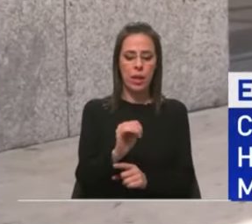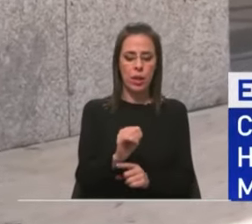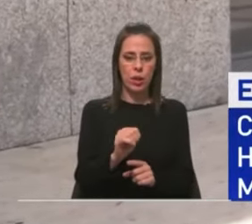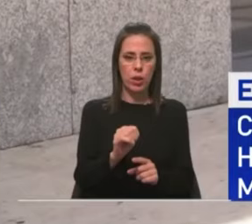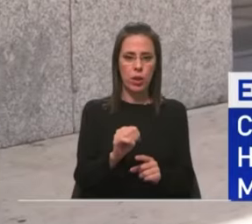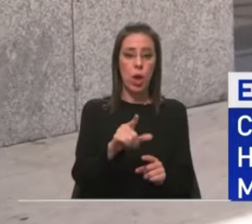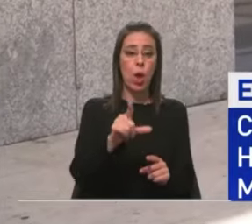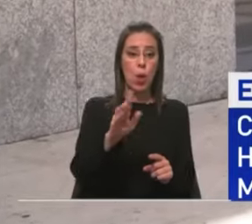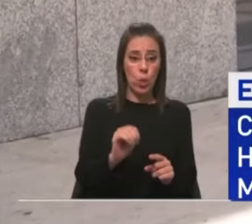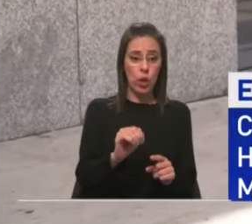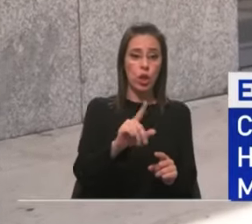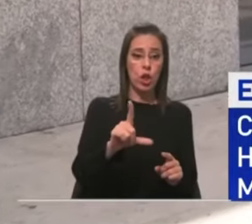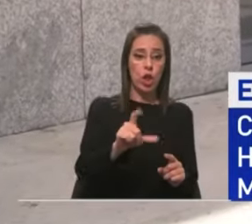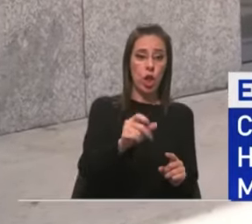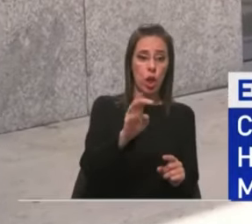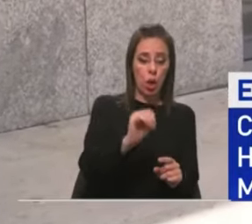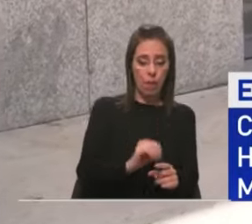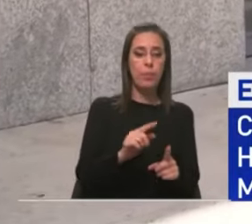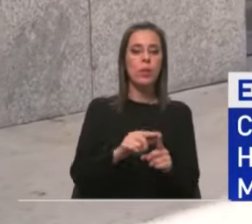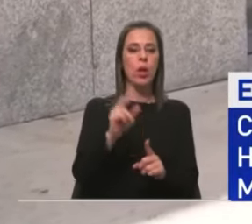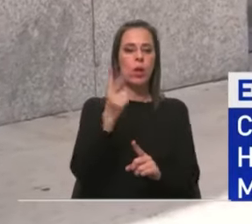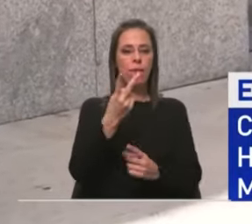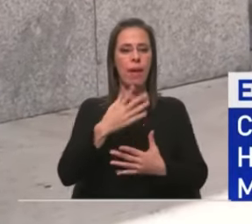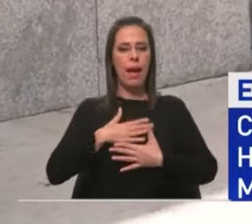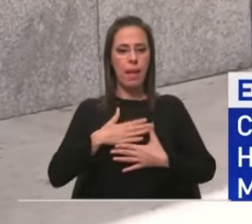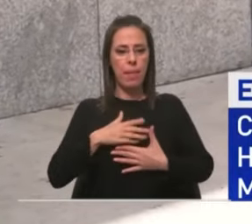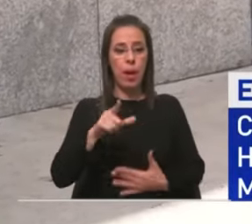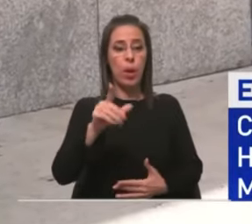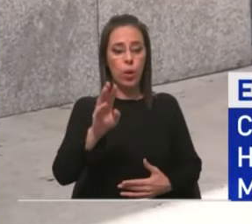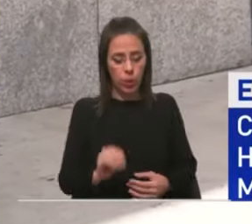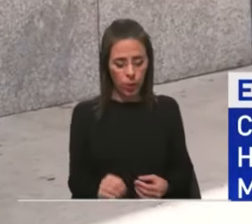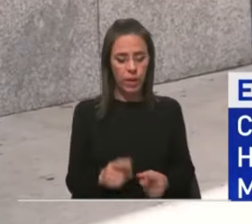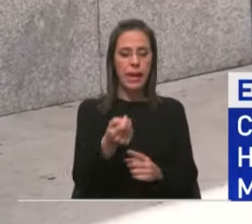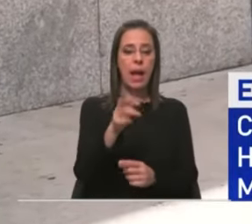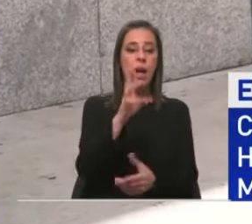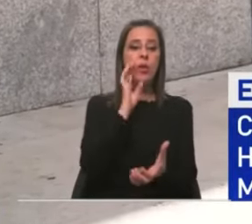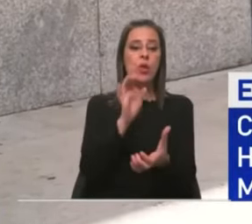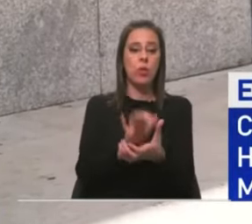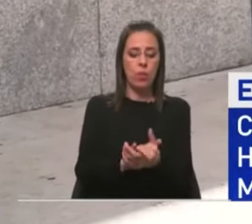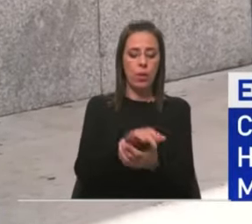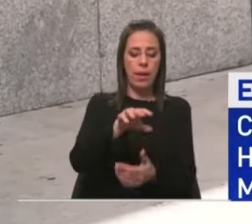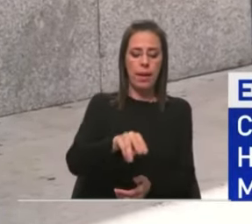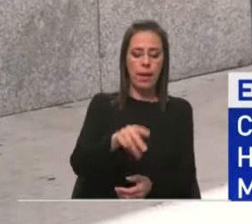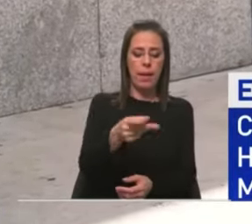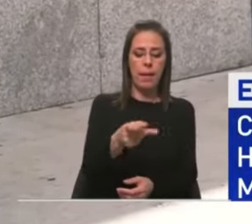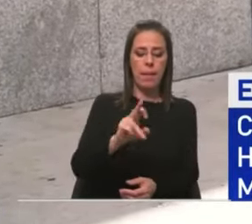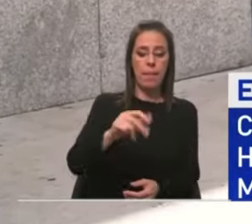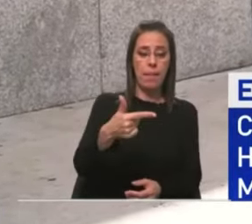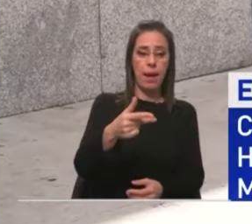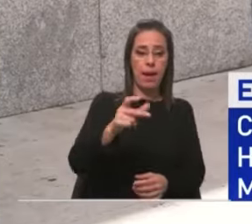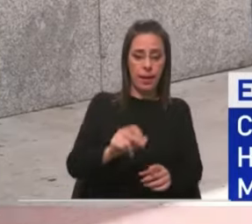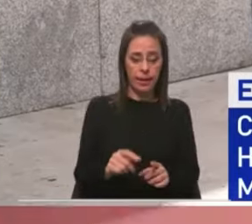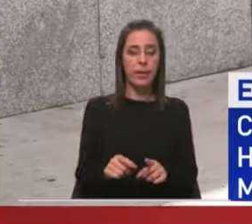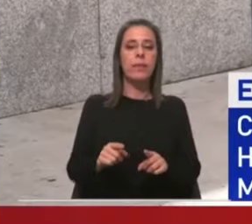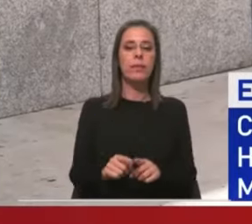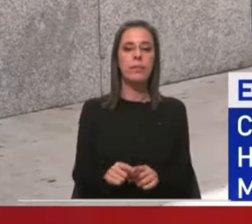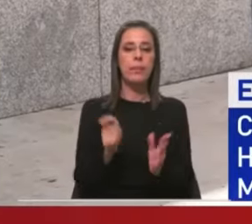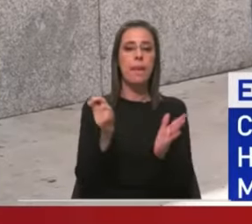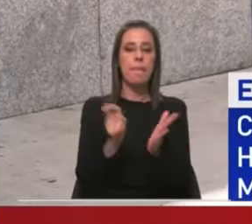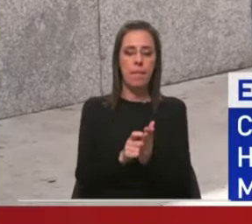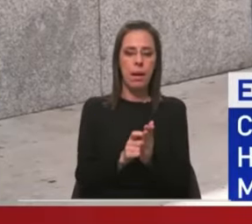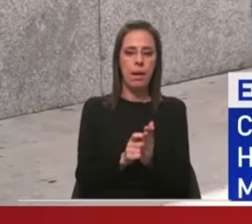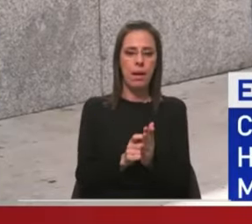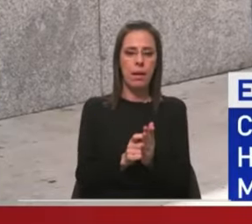mãe de Luís Lopes, e de duas amigas de Luís Lopes e também a ex-mulher Marta. Ora, a sessão ficou então